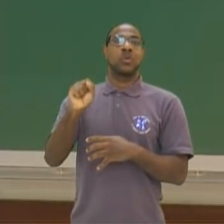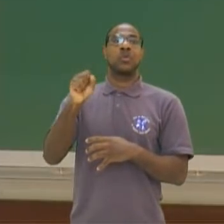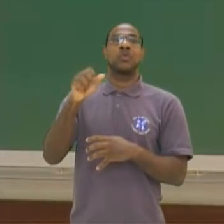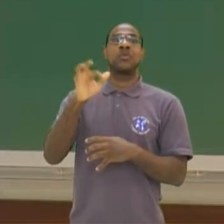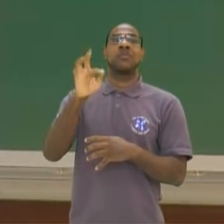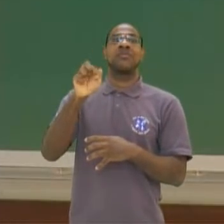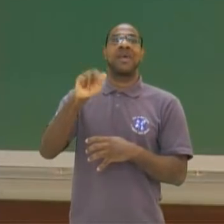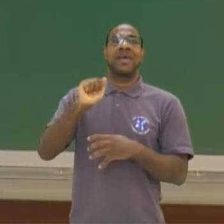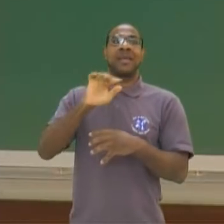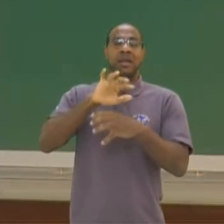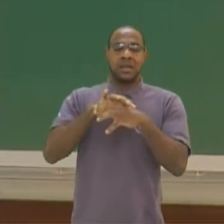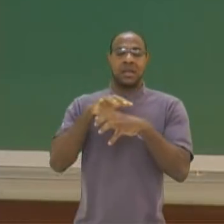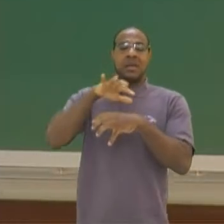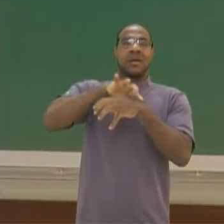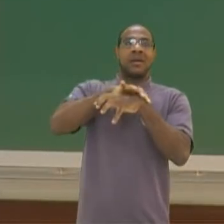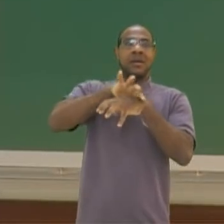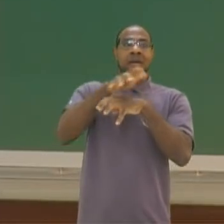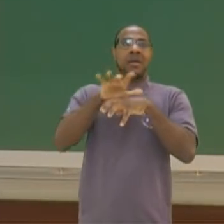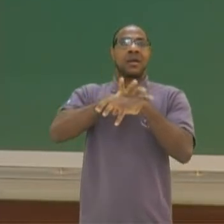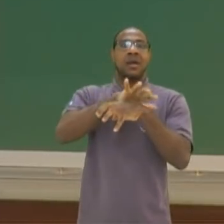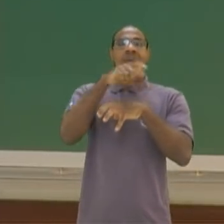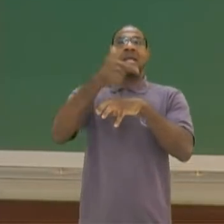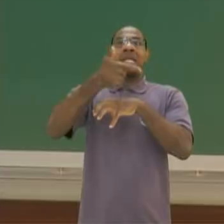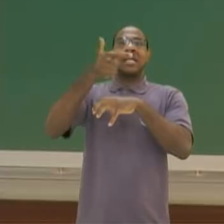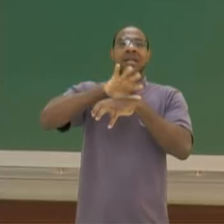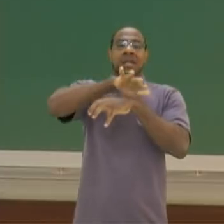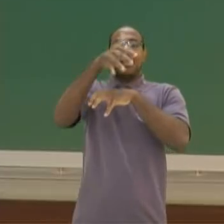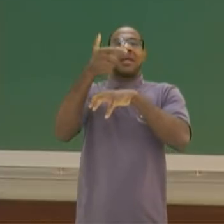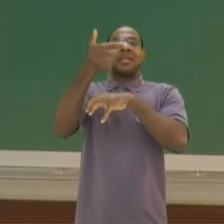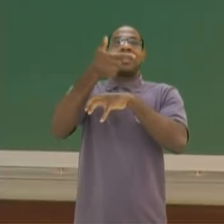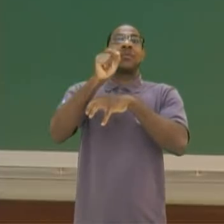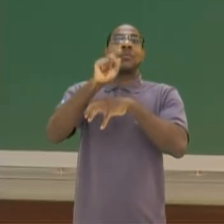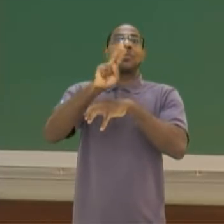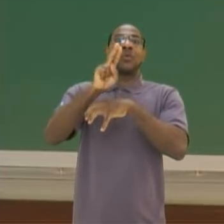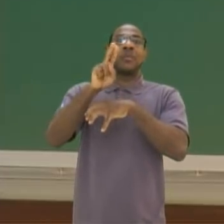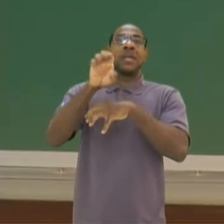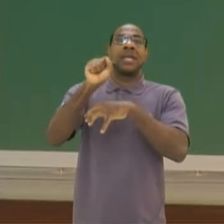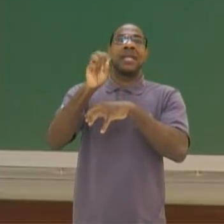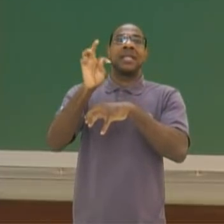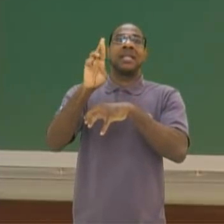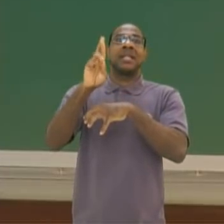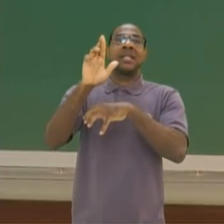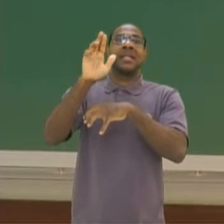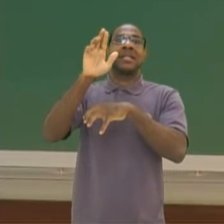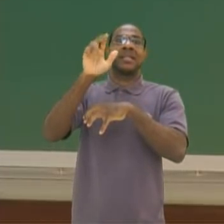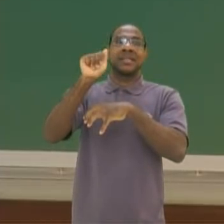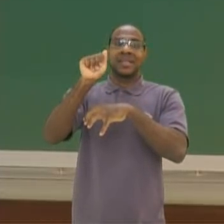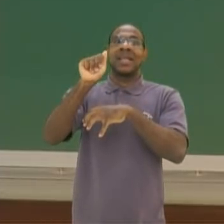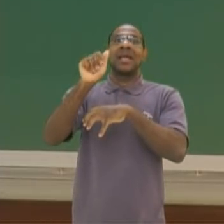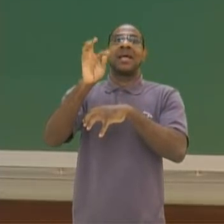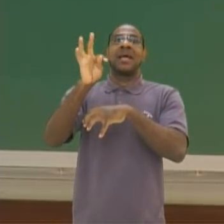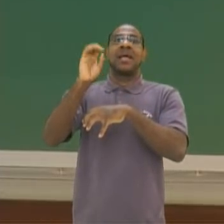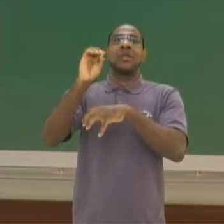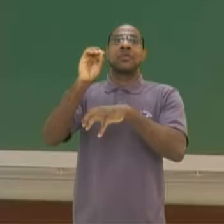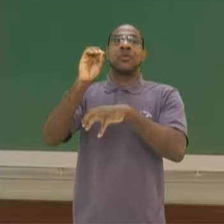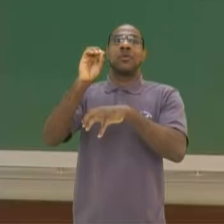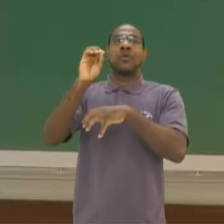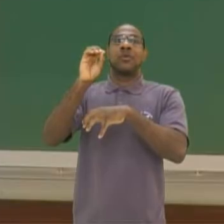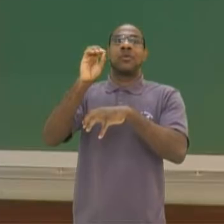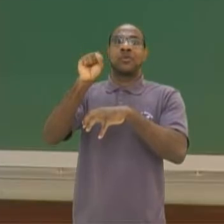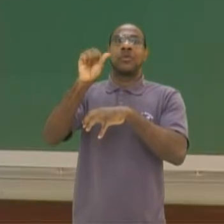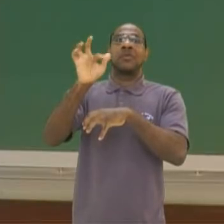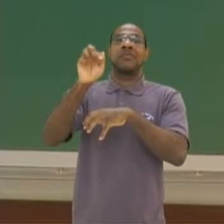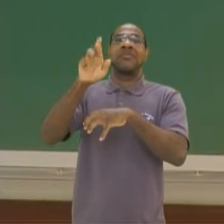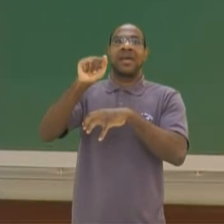Subiu mais um pouco. Nós temos a segunda camada, estratosfera. É a segunda.